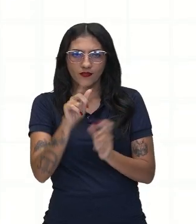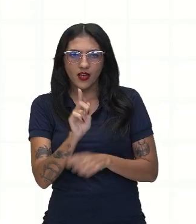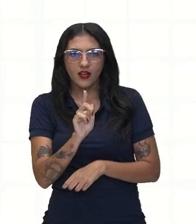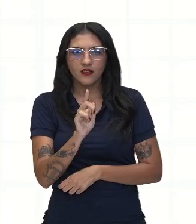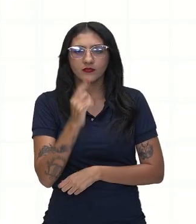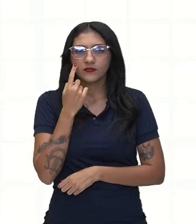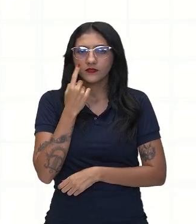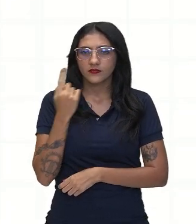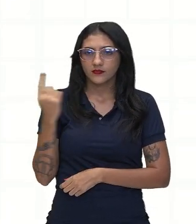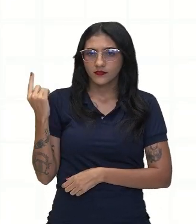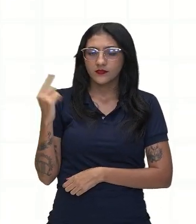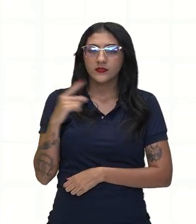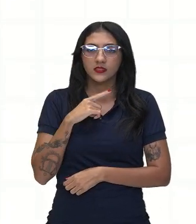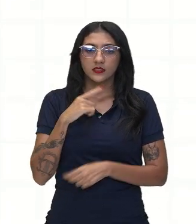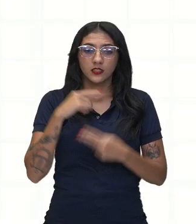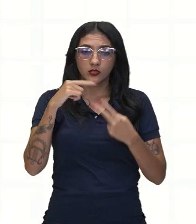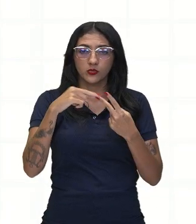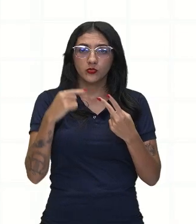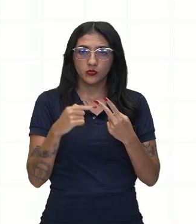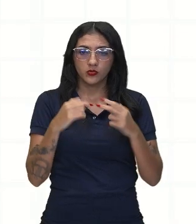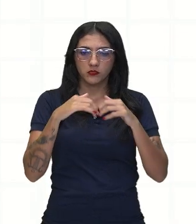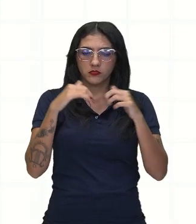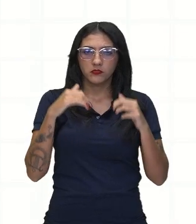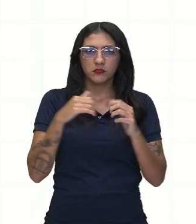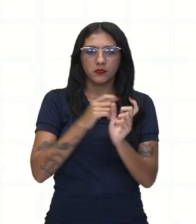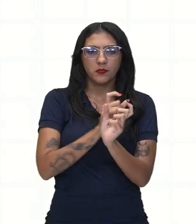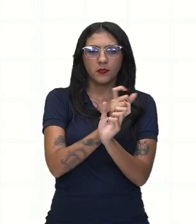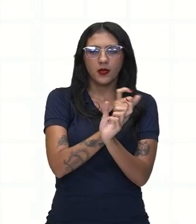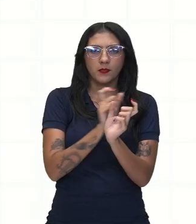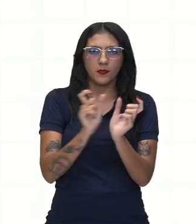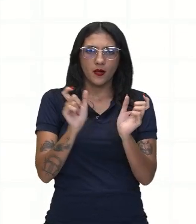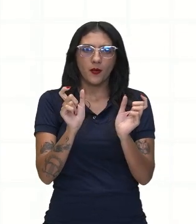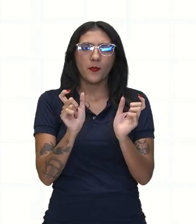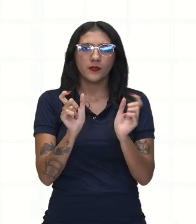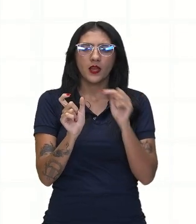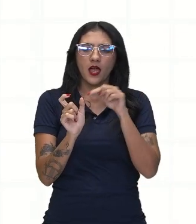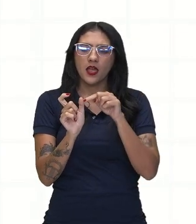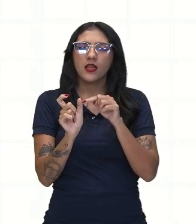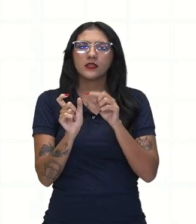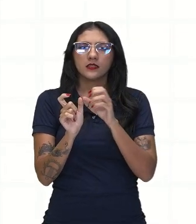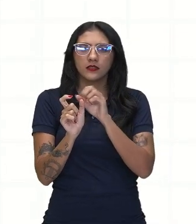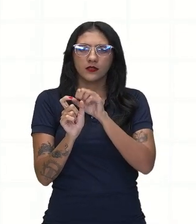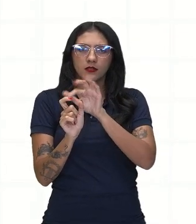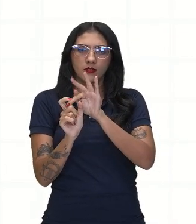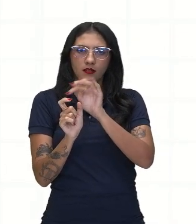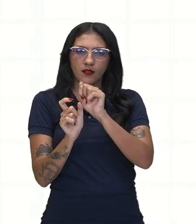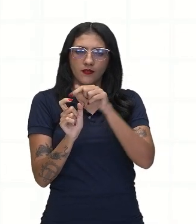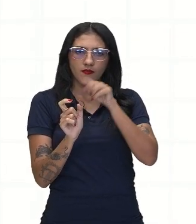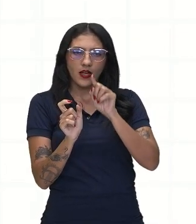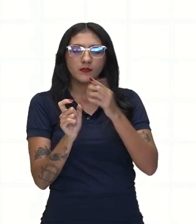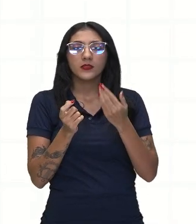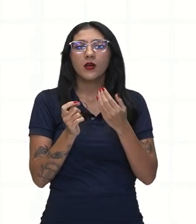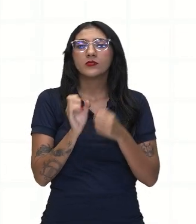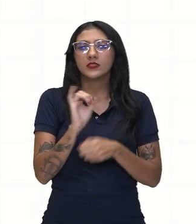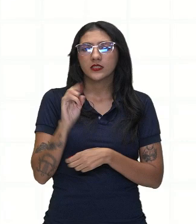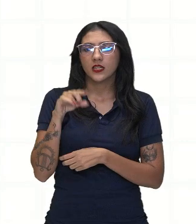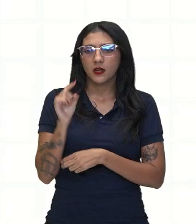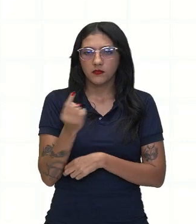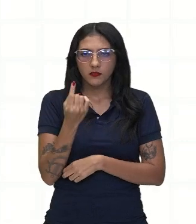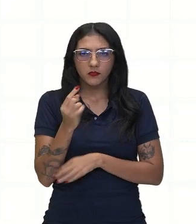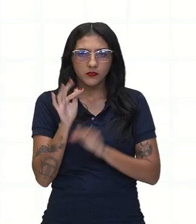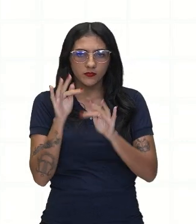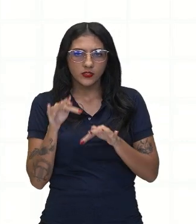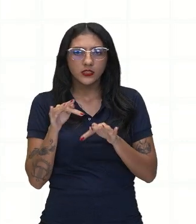aí duas sílabas apenas, e a sílaba tônica é a última, ó, sofá. Logo, se a sílaba tônica é a última,